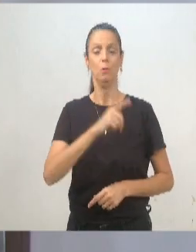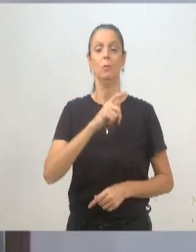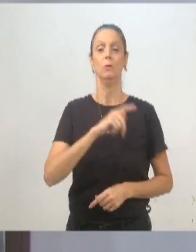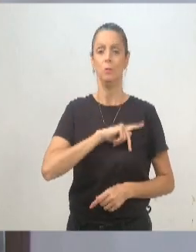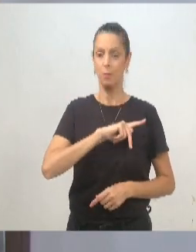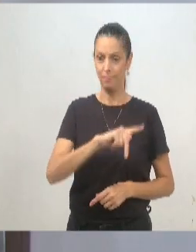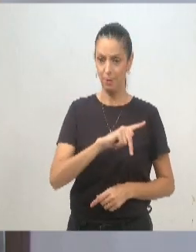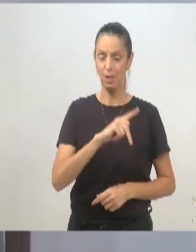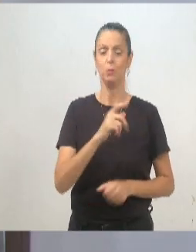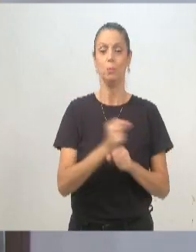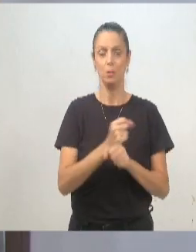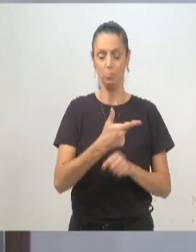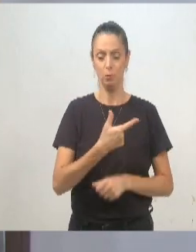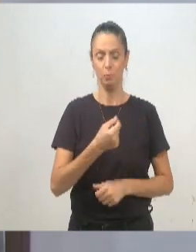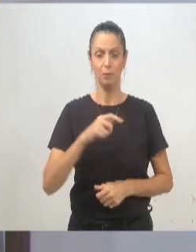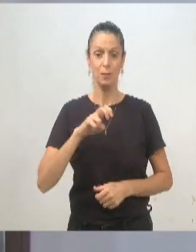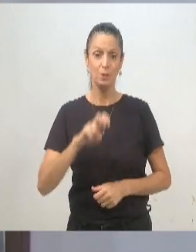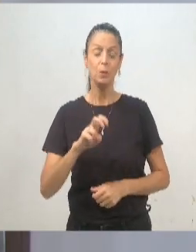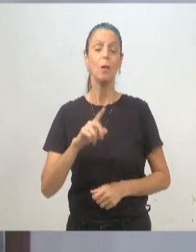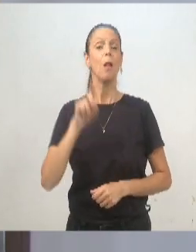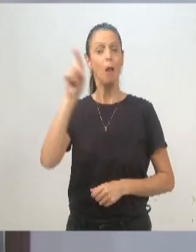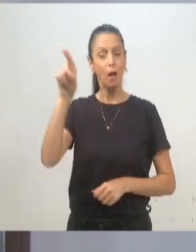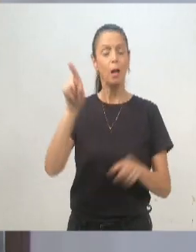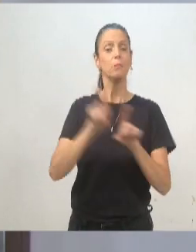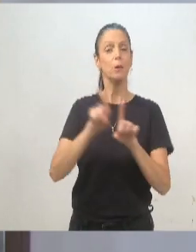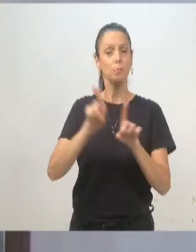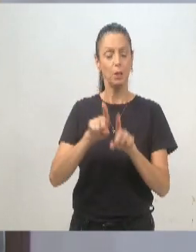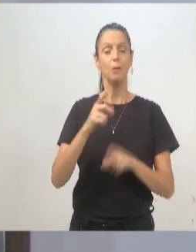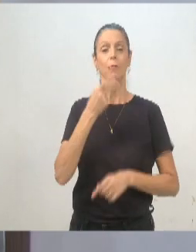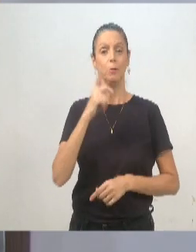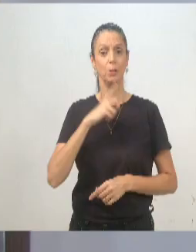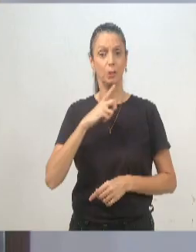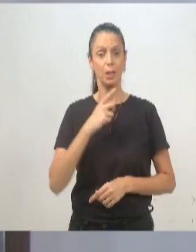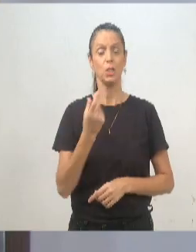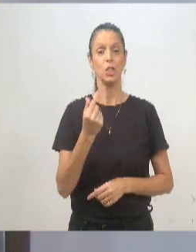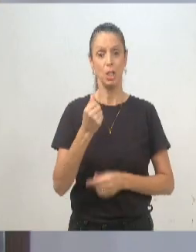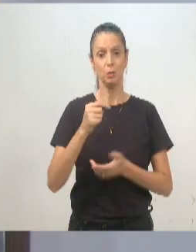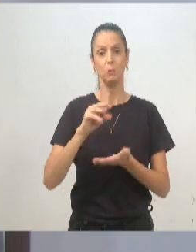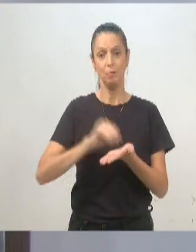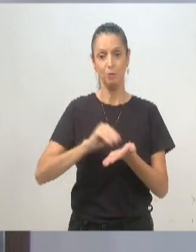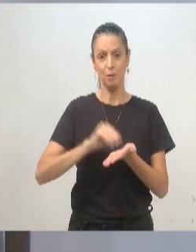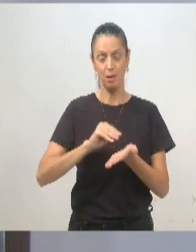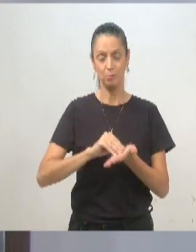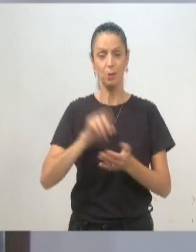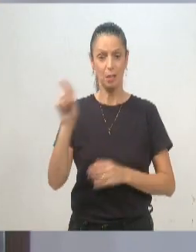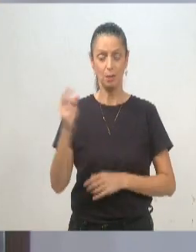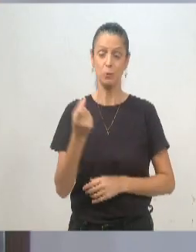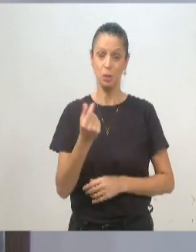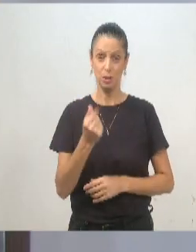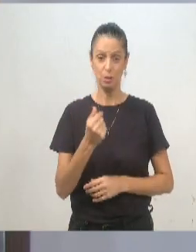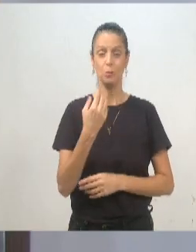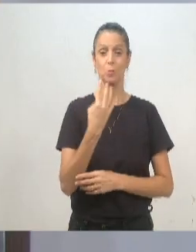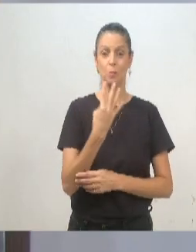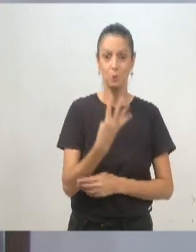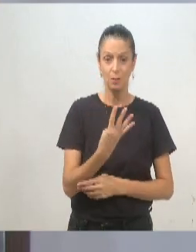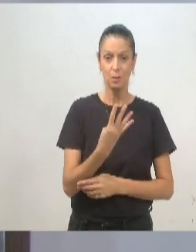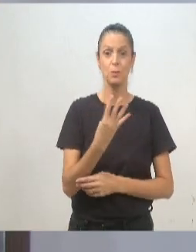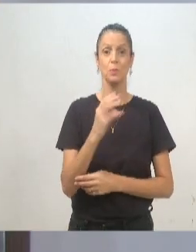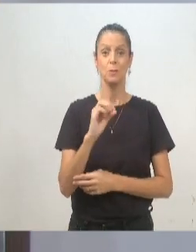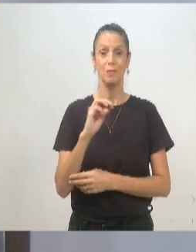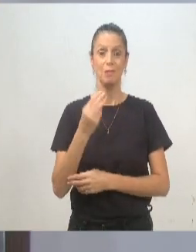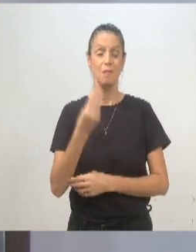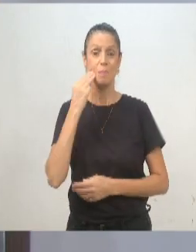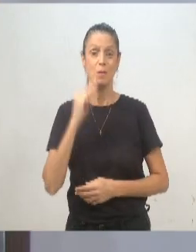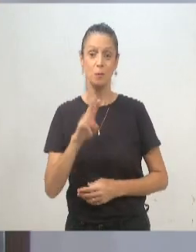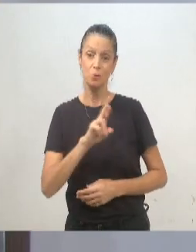início de 2025, apontou lá um déficit do orçamento municipal de Florianópolis de 403 milhões de